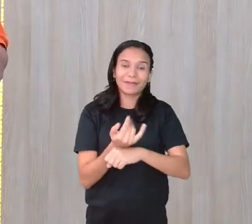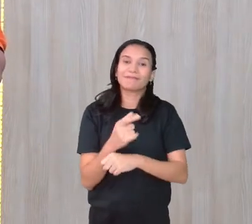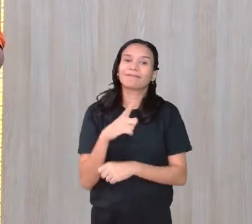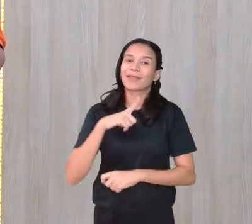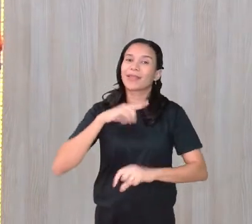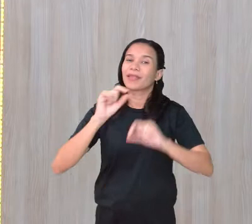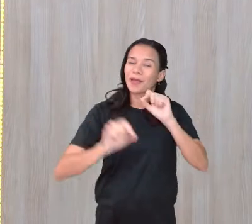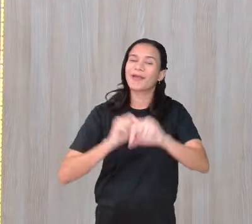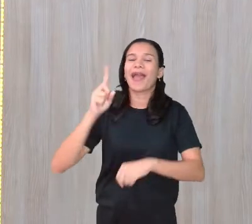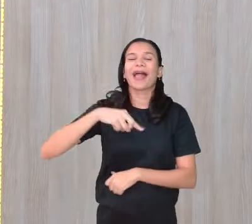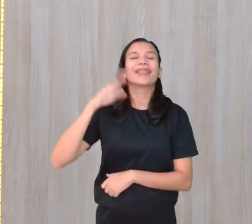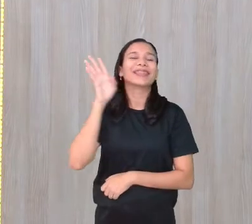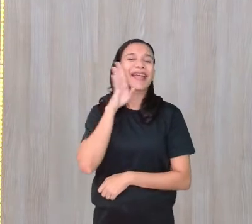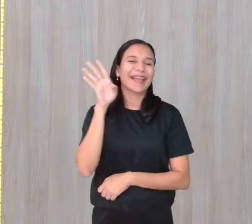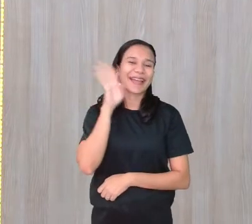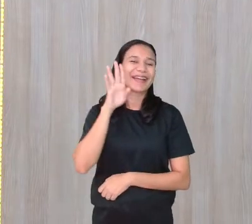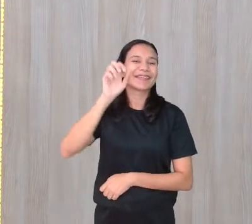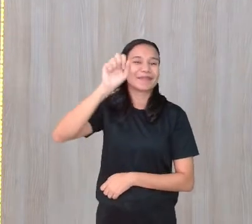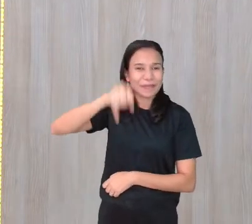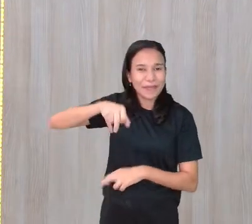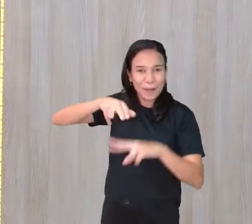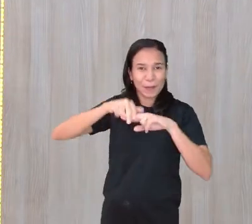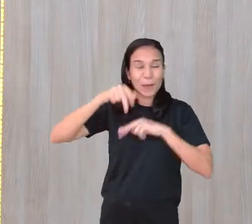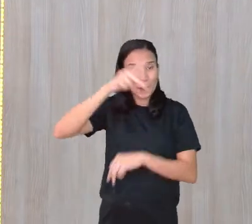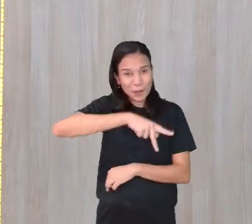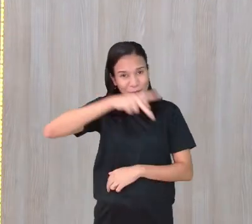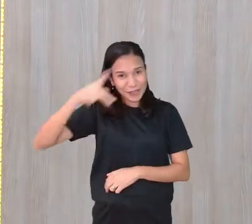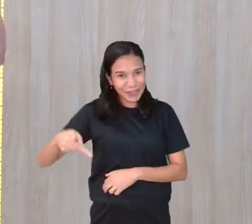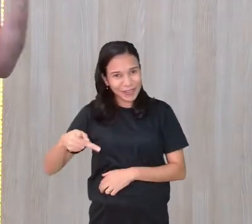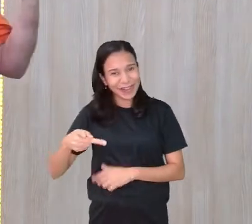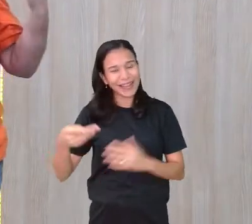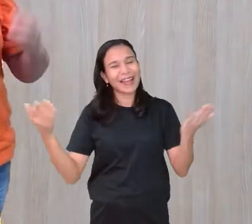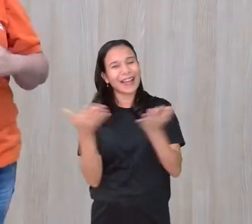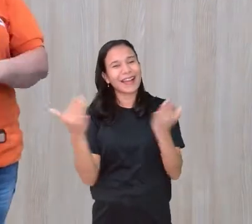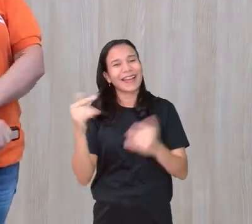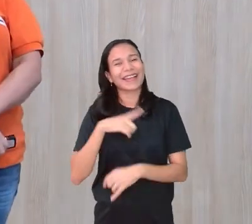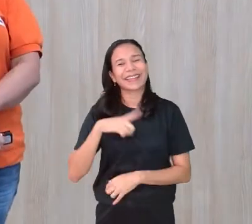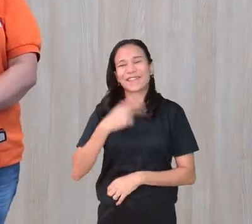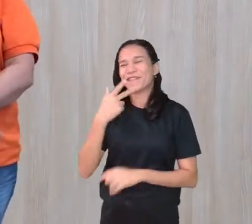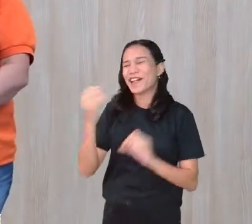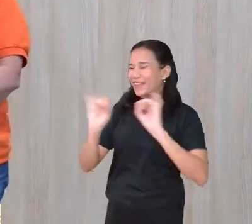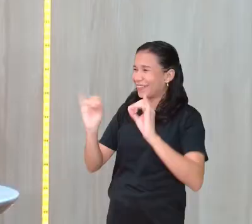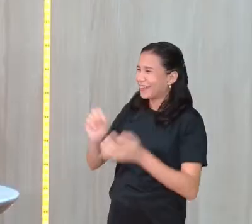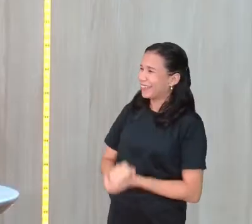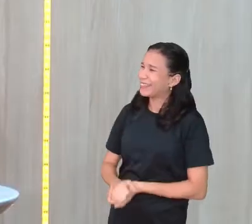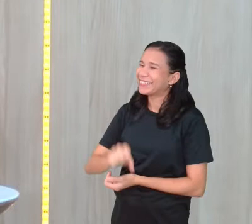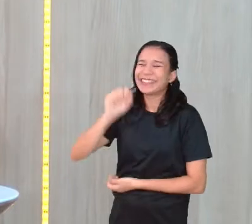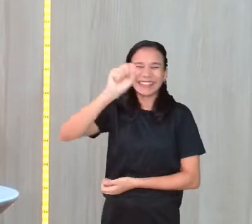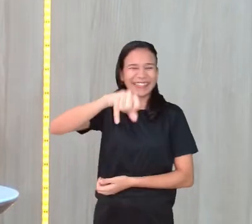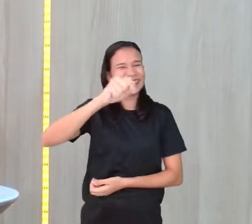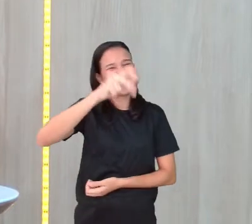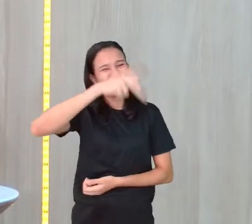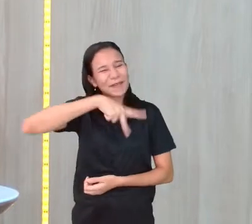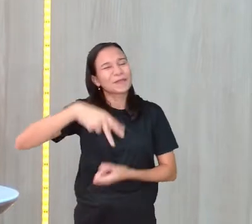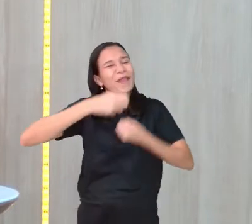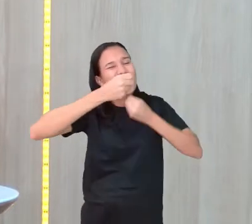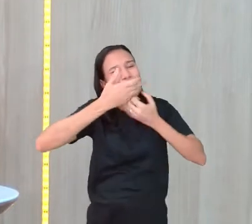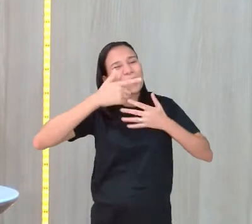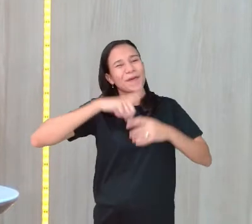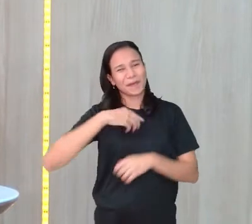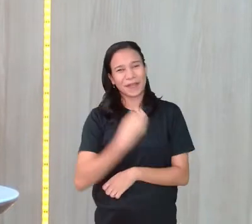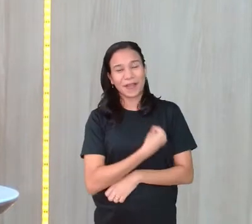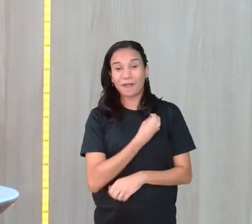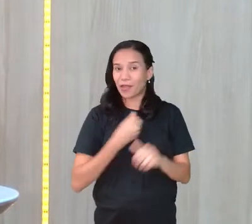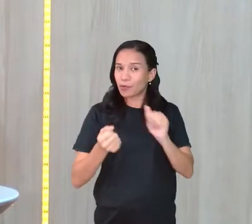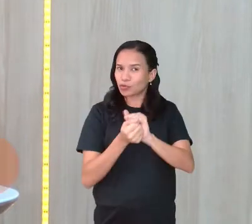Isso é muito legal. Então, professora Isabel Borges agora vai dar um alô para vocês. Pois é, Adriana, que bom estar aqui com